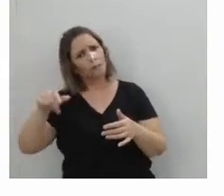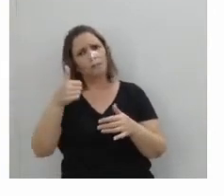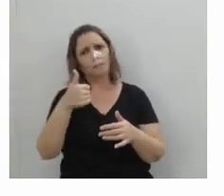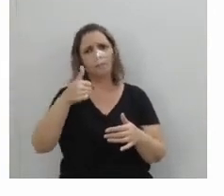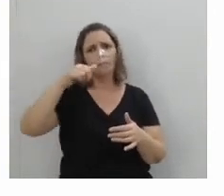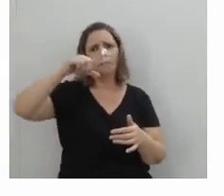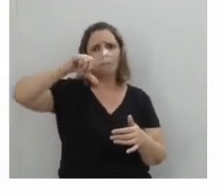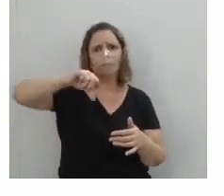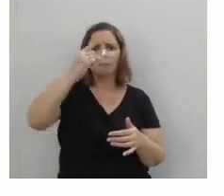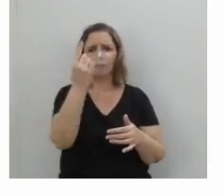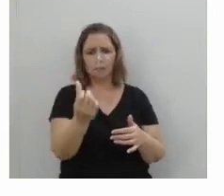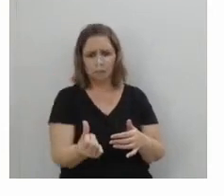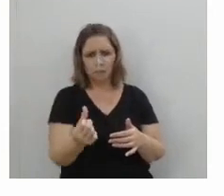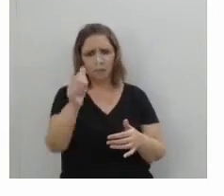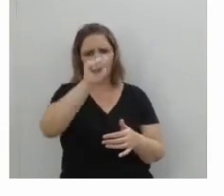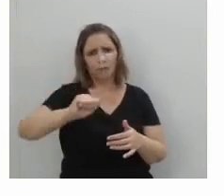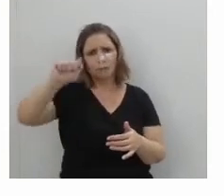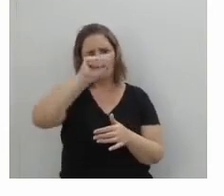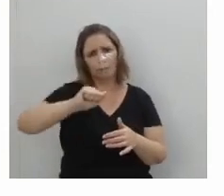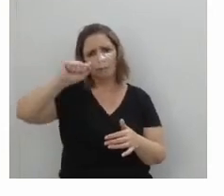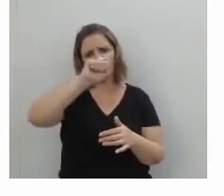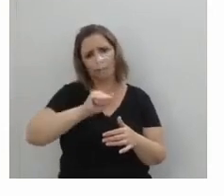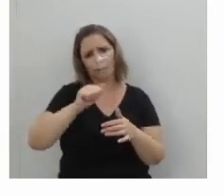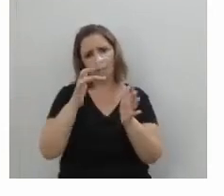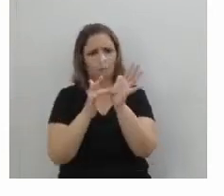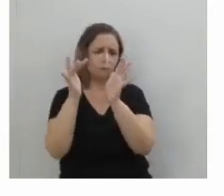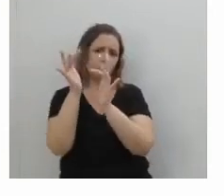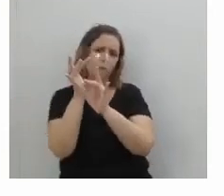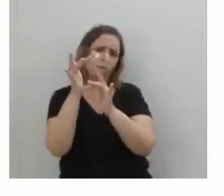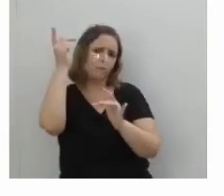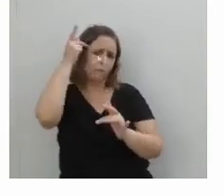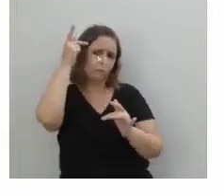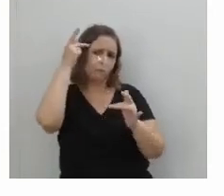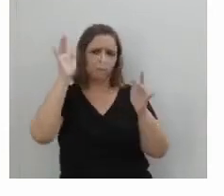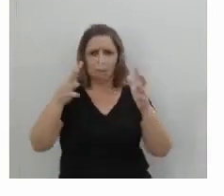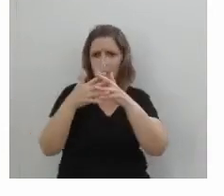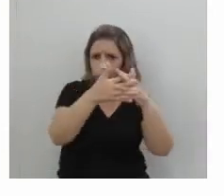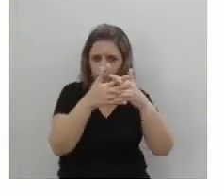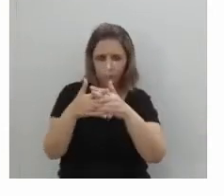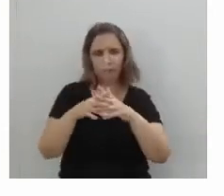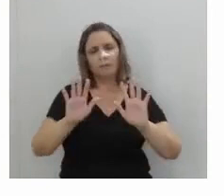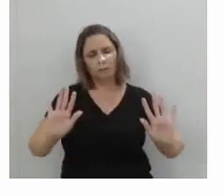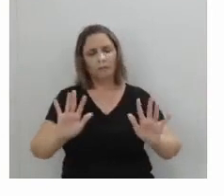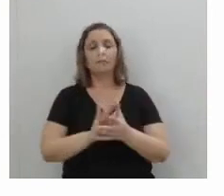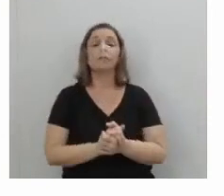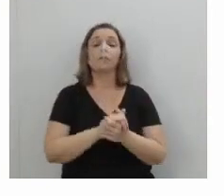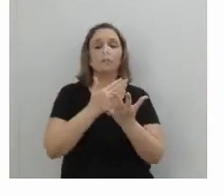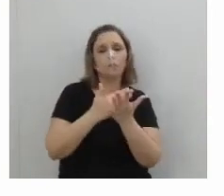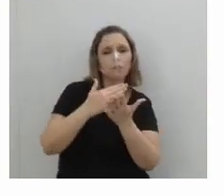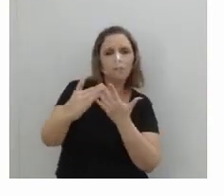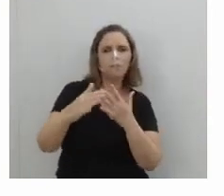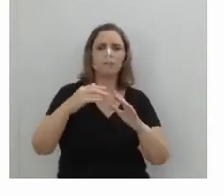1916, pela primeira vez, na Associação Cristã de Morson, em São Paulo. Então, vamos deixar isso para lá e vamos dar continuidade. No